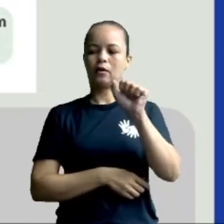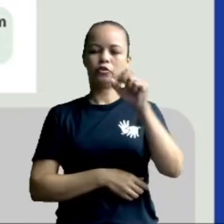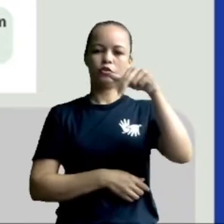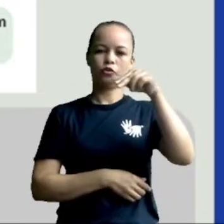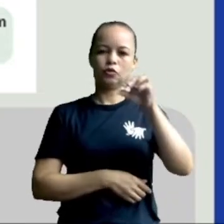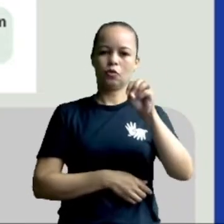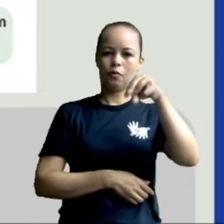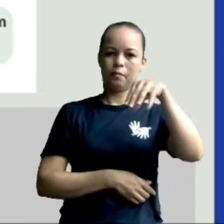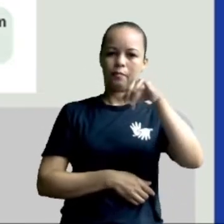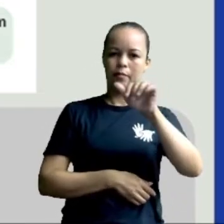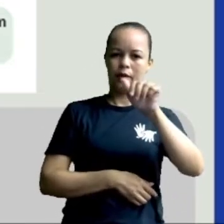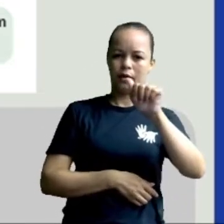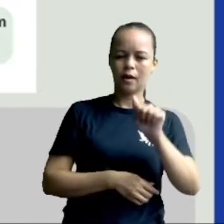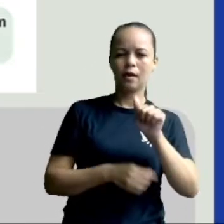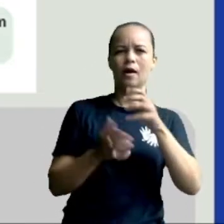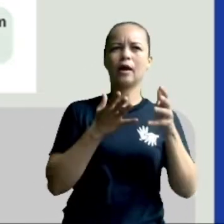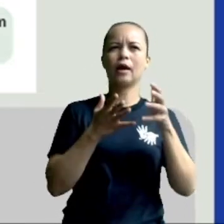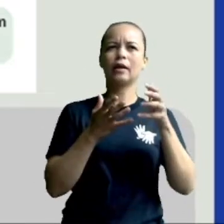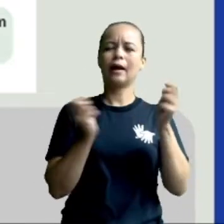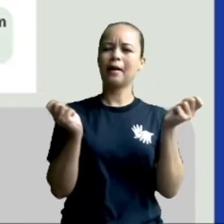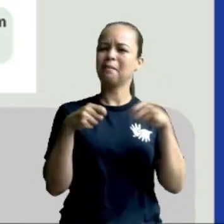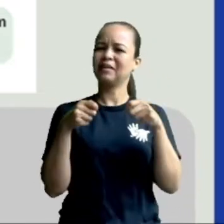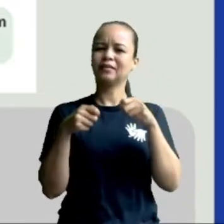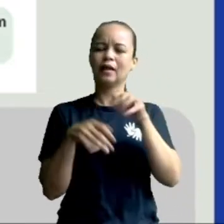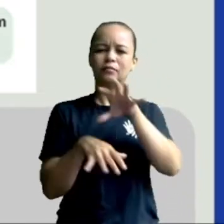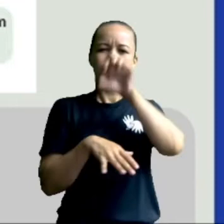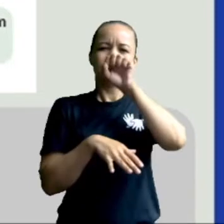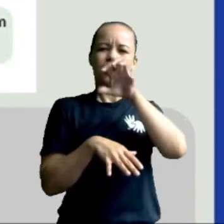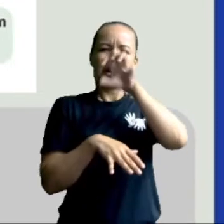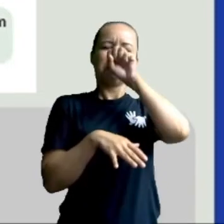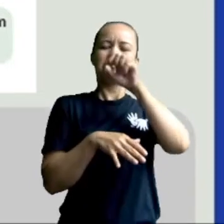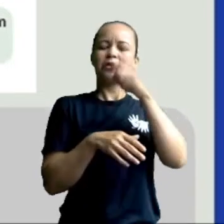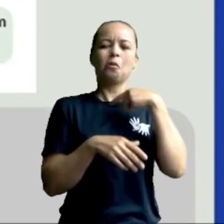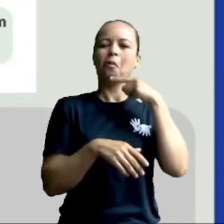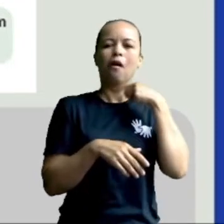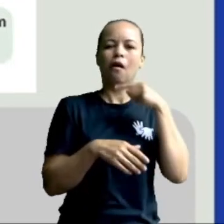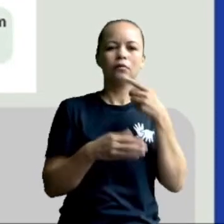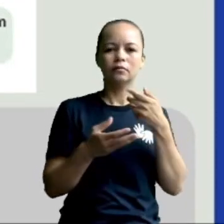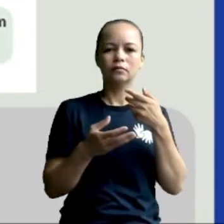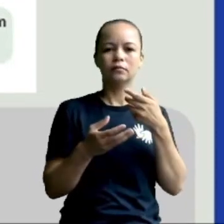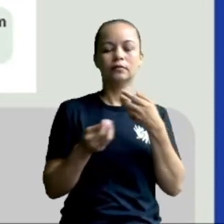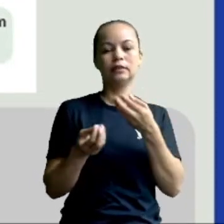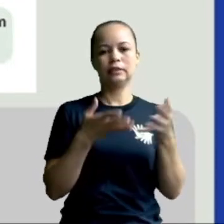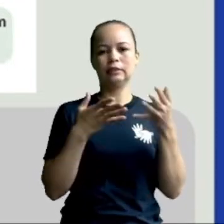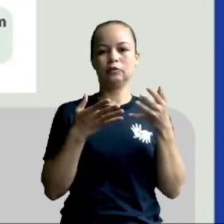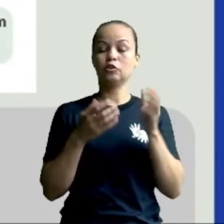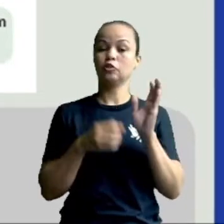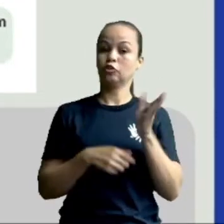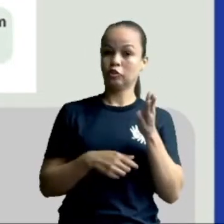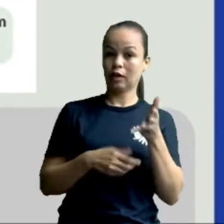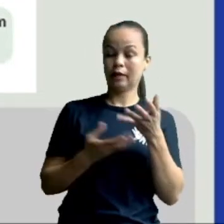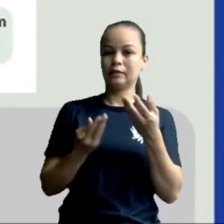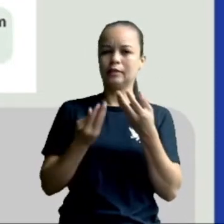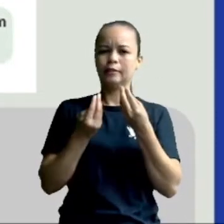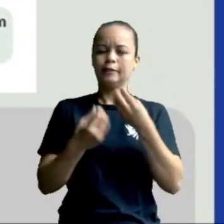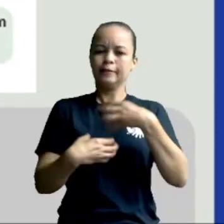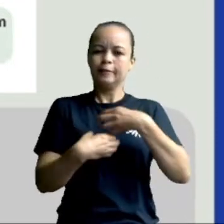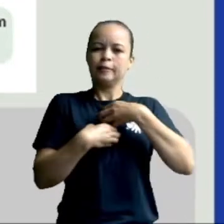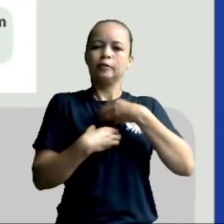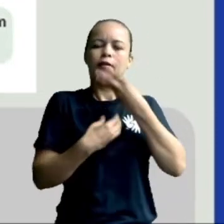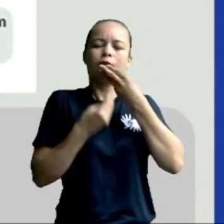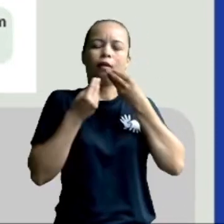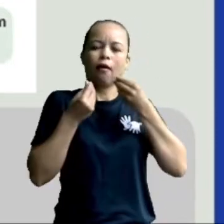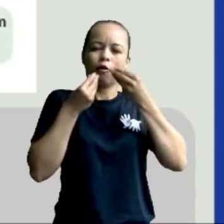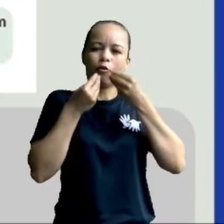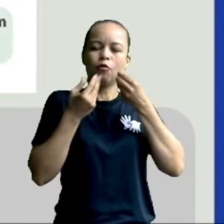porque eu perdi a capacidade de cheirar, eu perdi o meu olfato. Já quando eu tenho a incapacidade de sentir gostos,